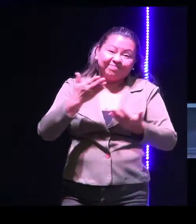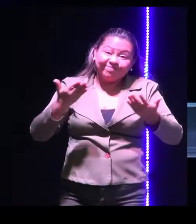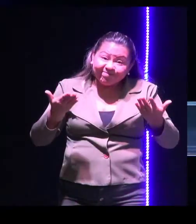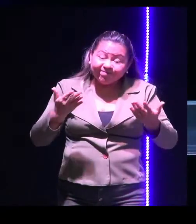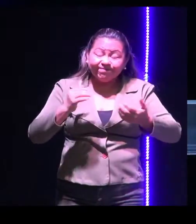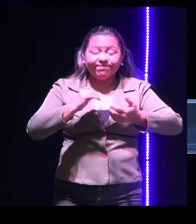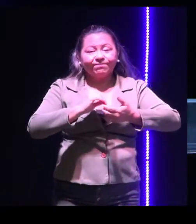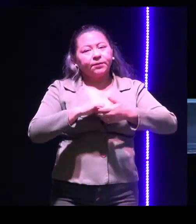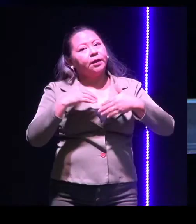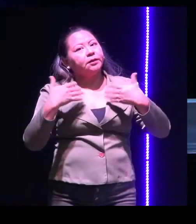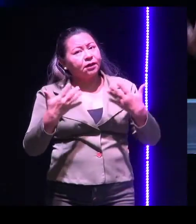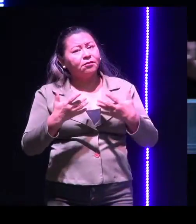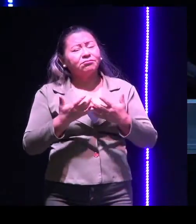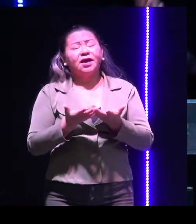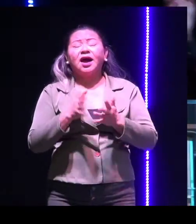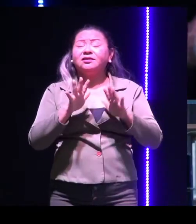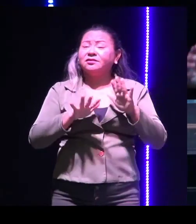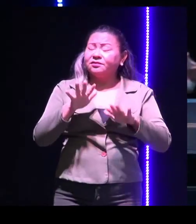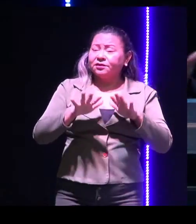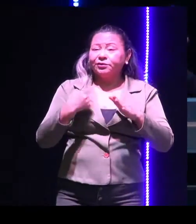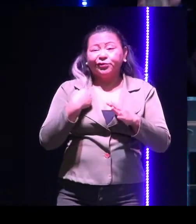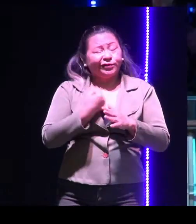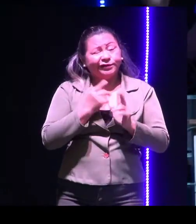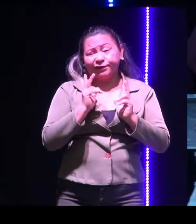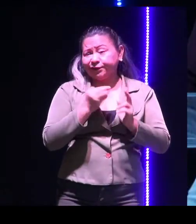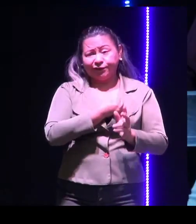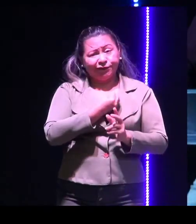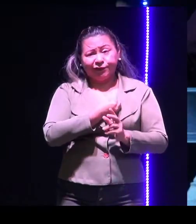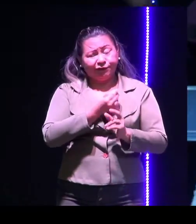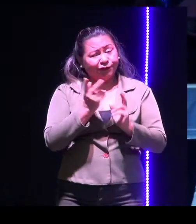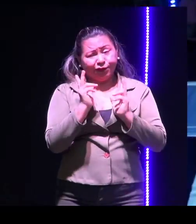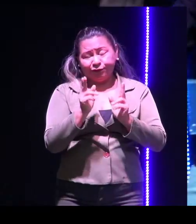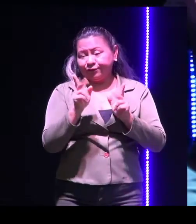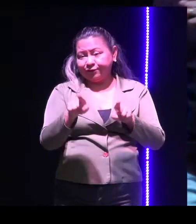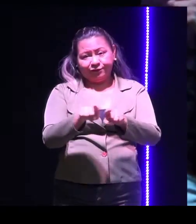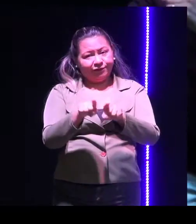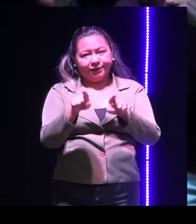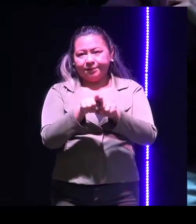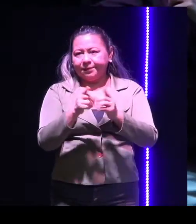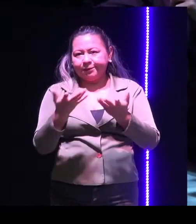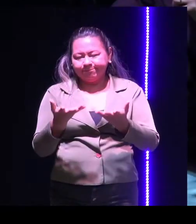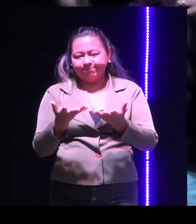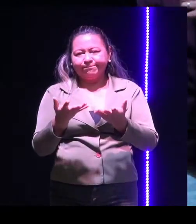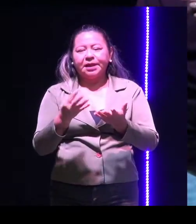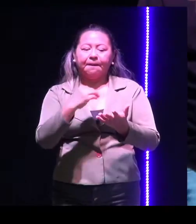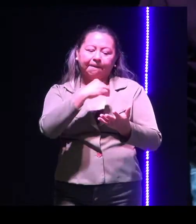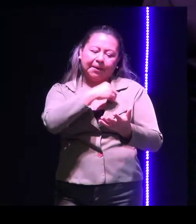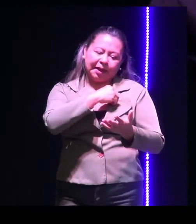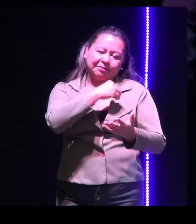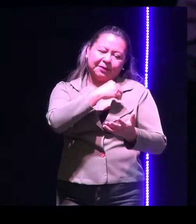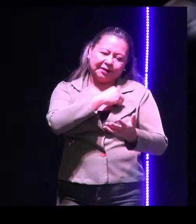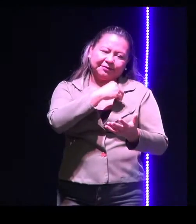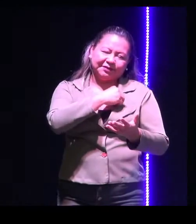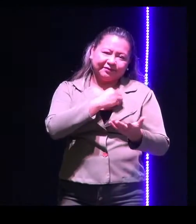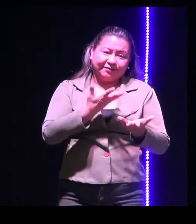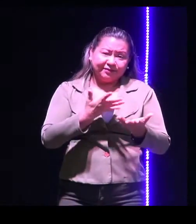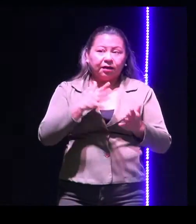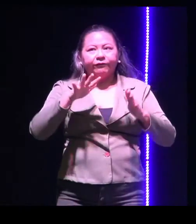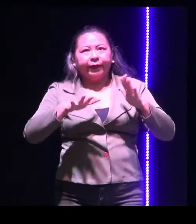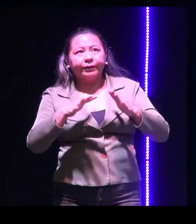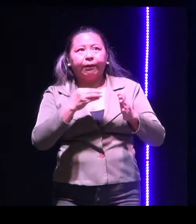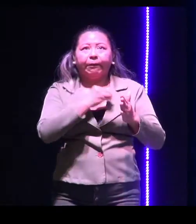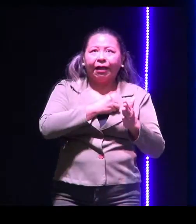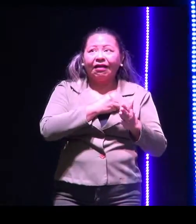pecado. E aí muitas vezes nós estamos assim, vivendo, mas estamos vivendo escravos. Vez